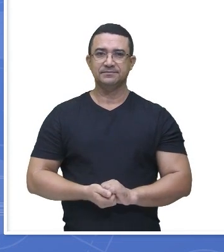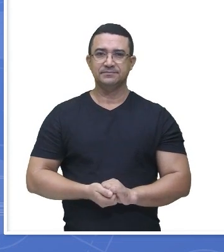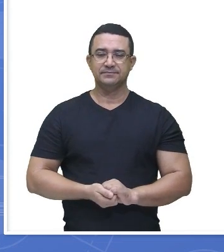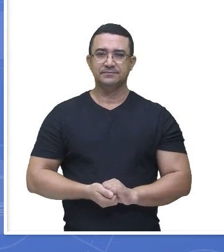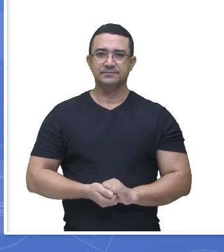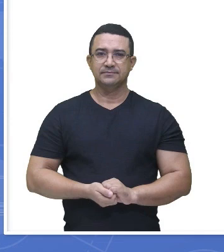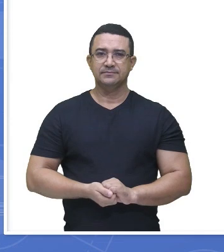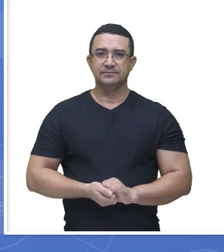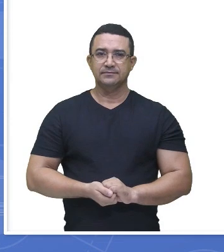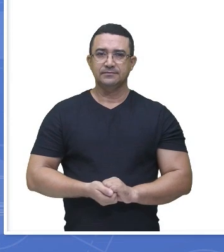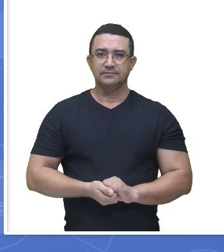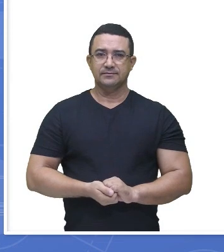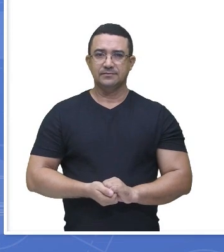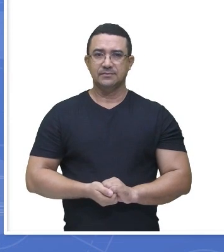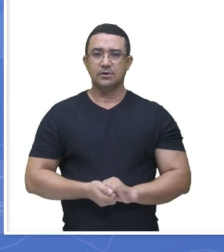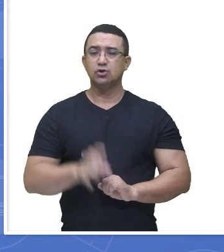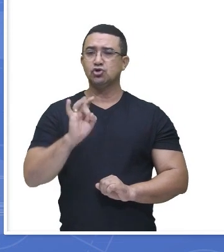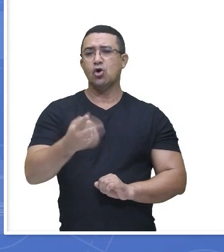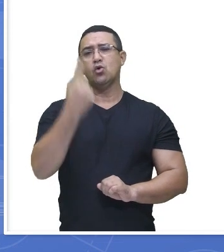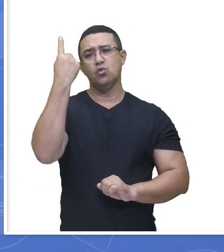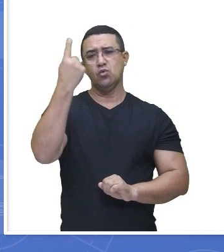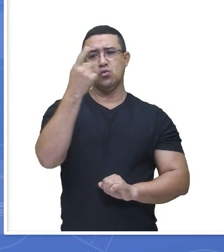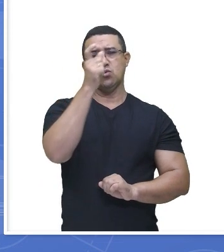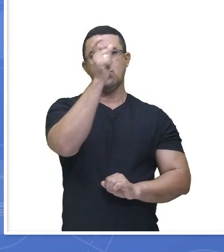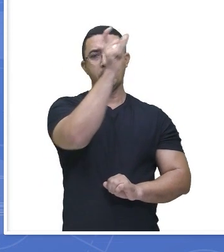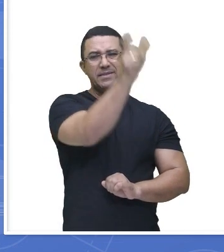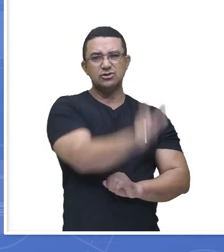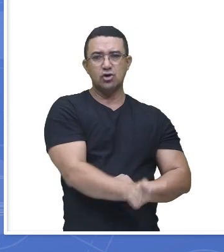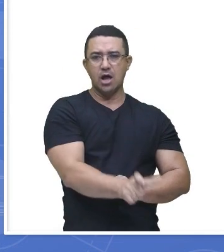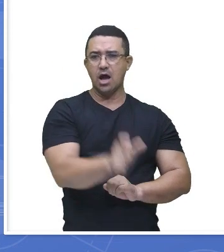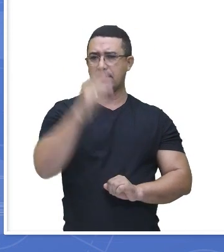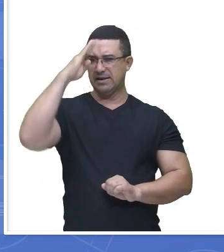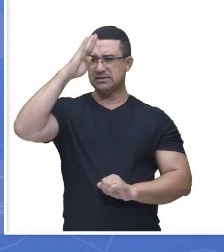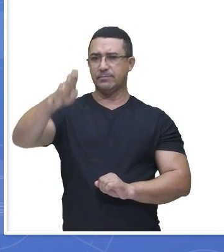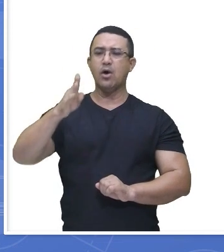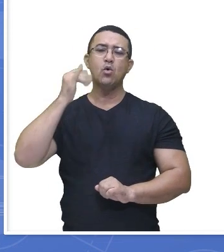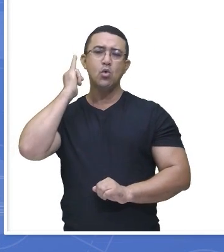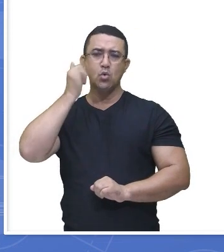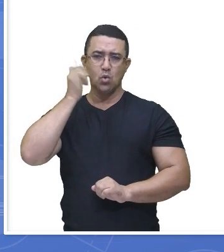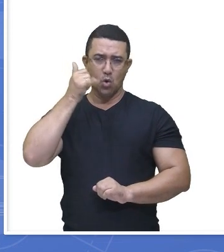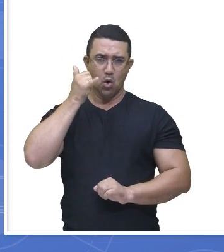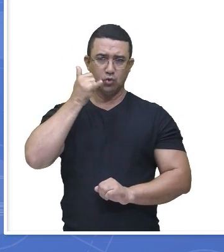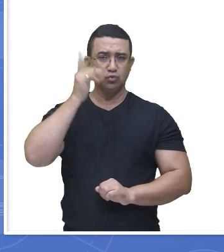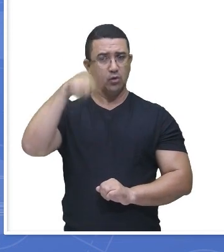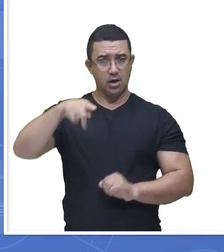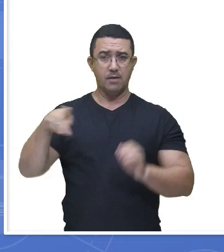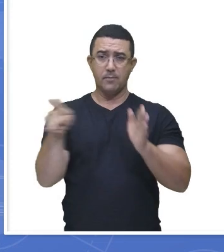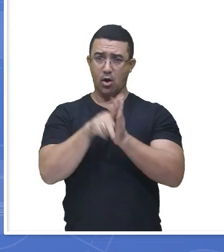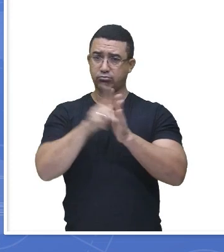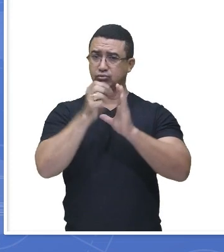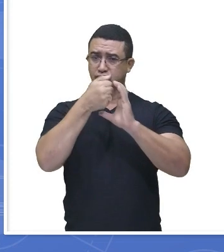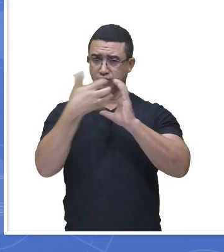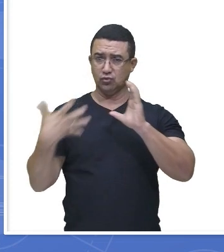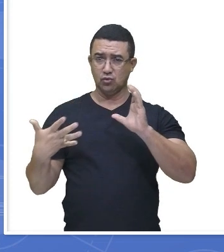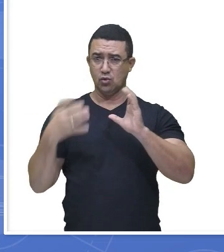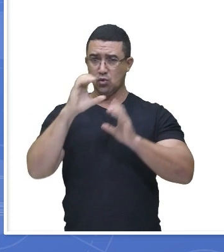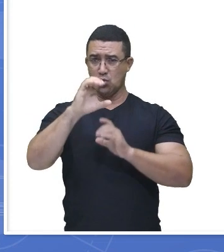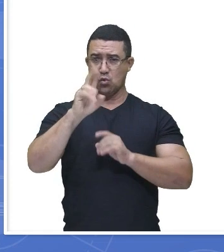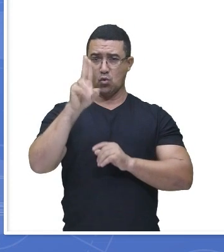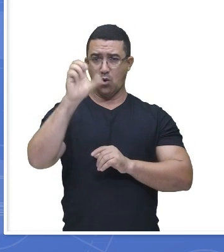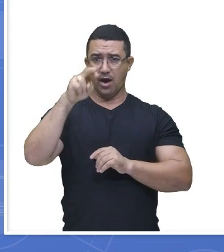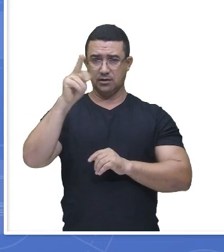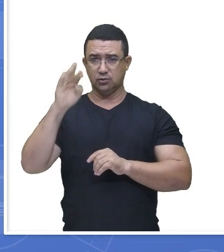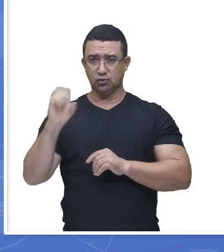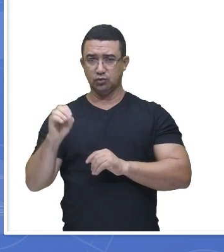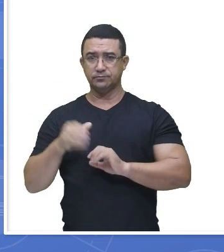temos um solo personagem principal, o conto. Sim, estamos aqui características del cuento. Sim, aunque